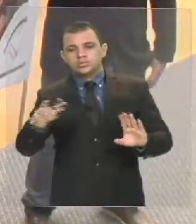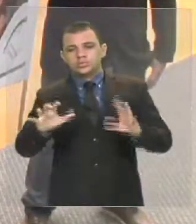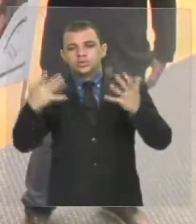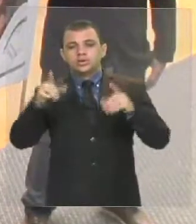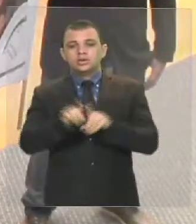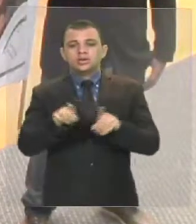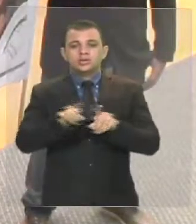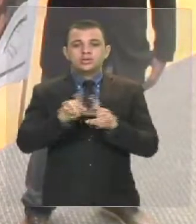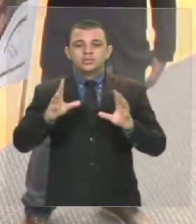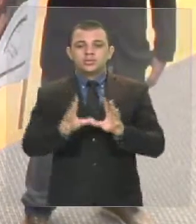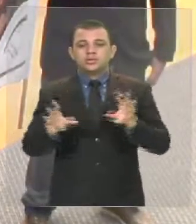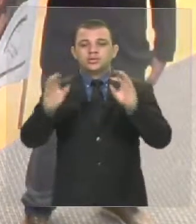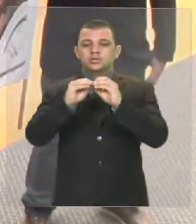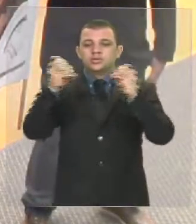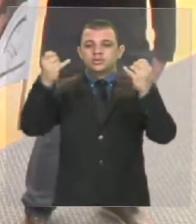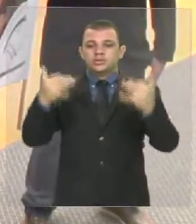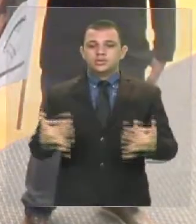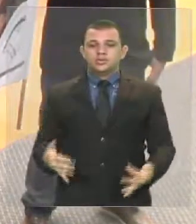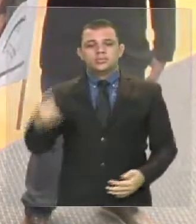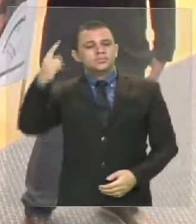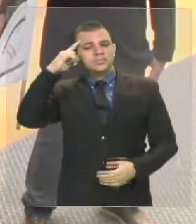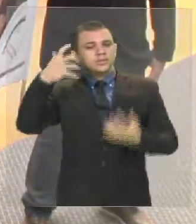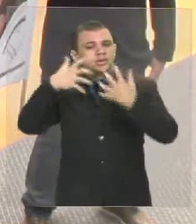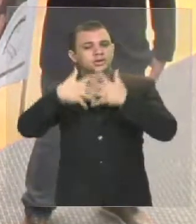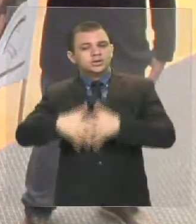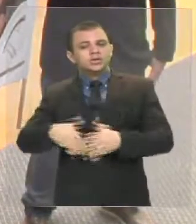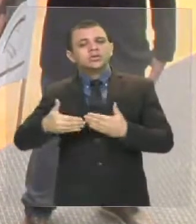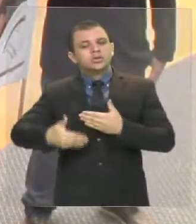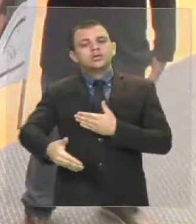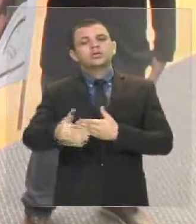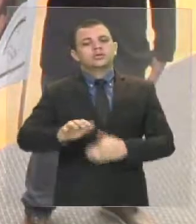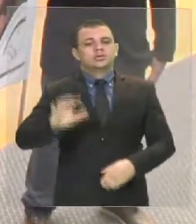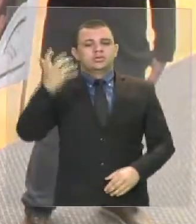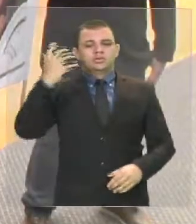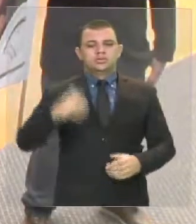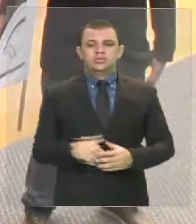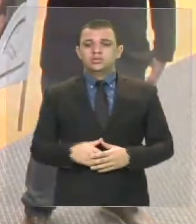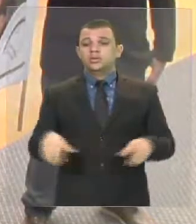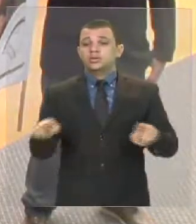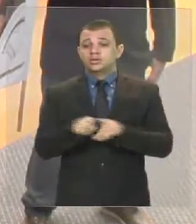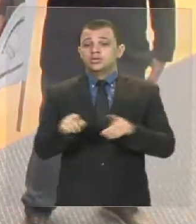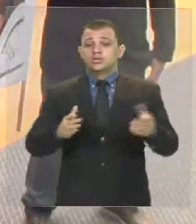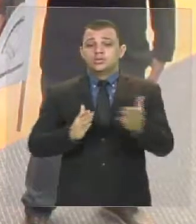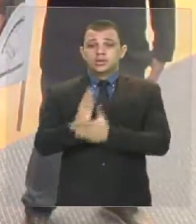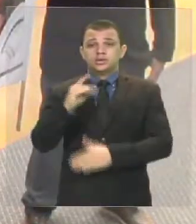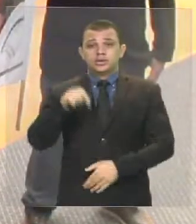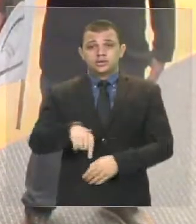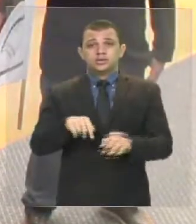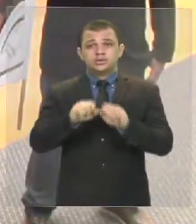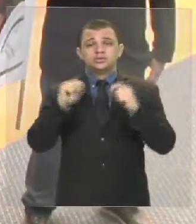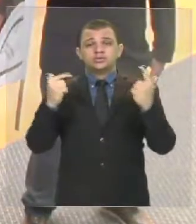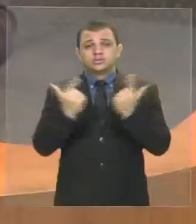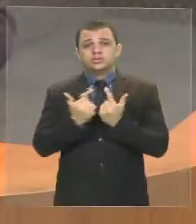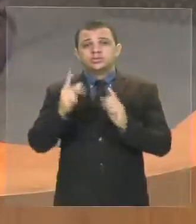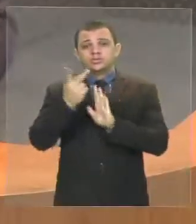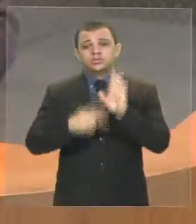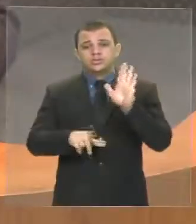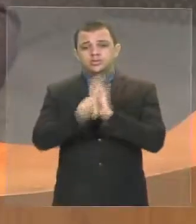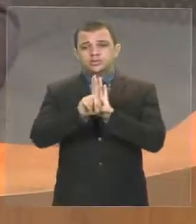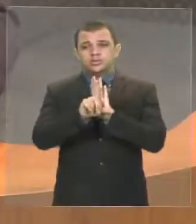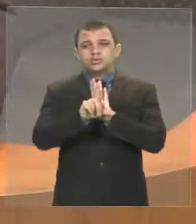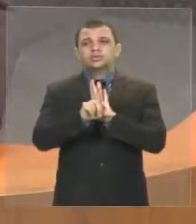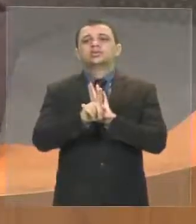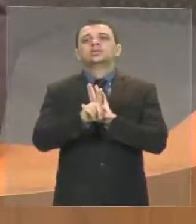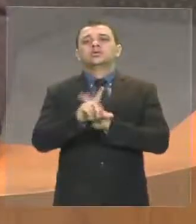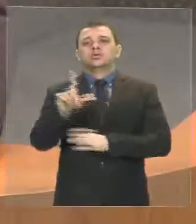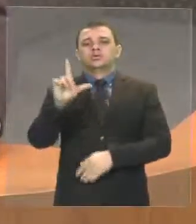Já pensando no que viria a acontecer, aprovamos nessa casa esse projeto de lei de forma unânime e